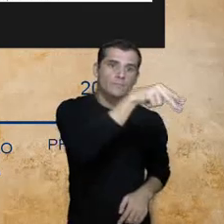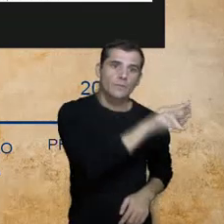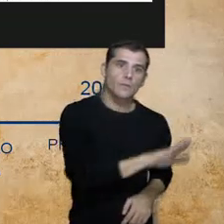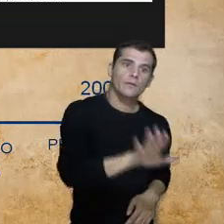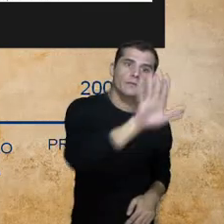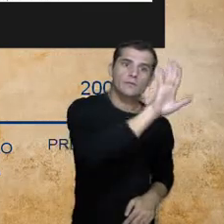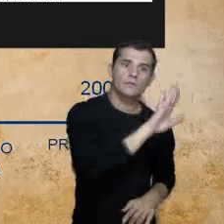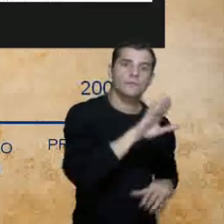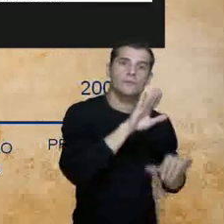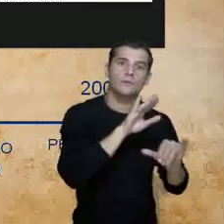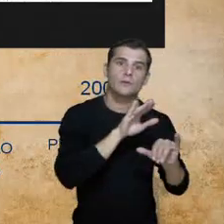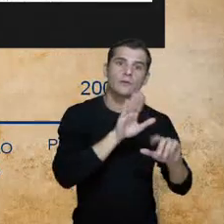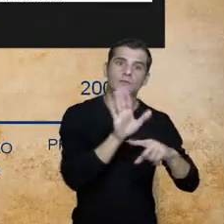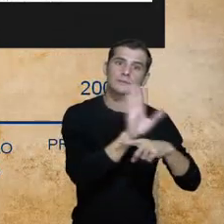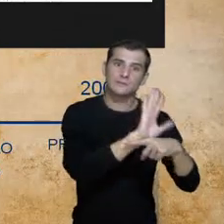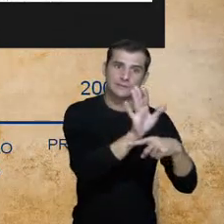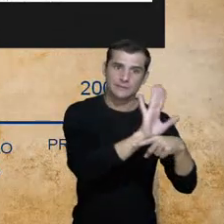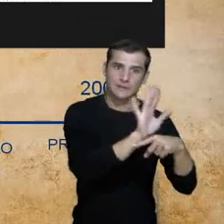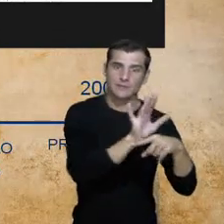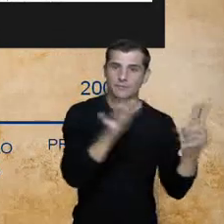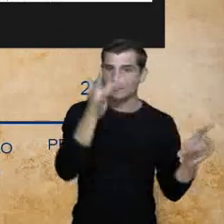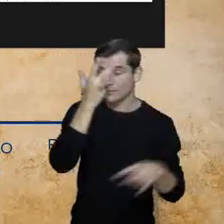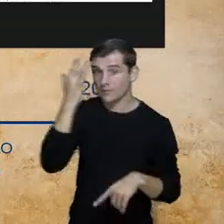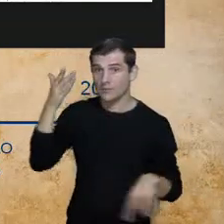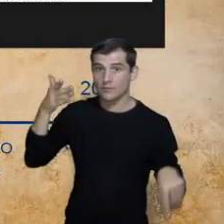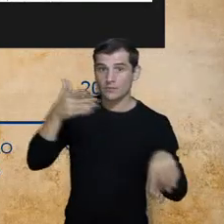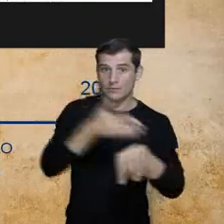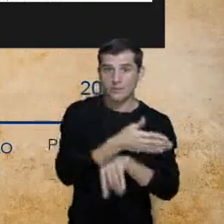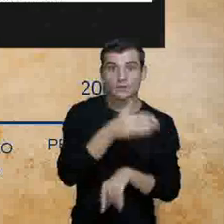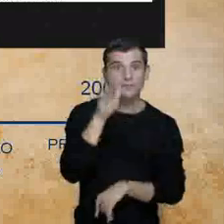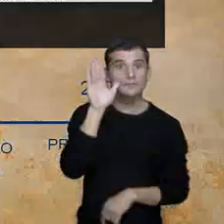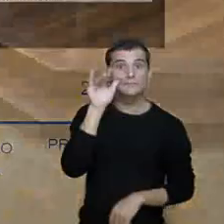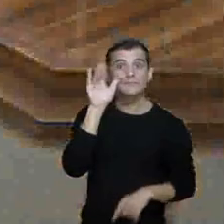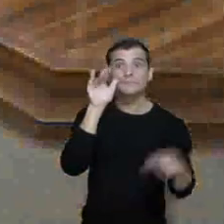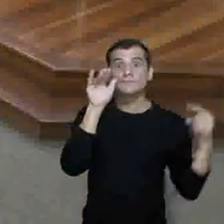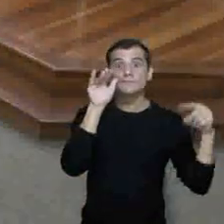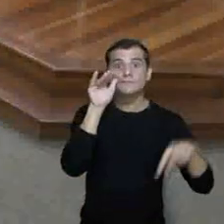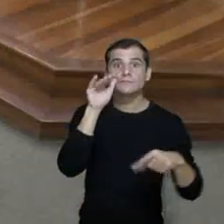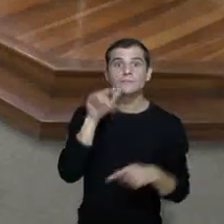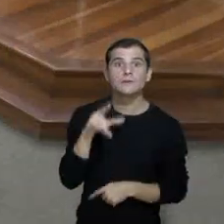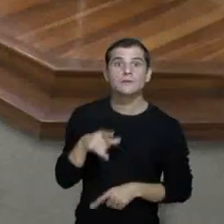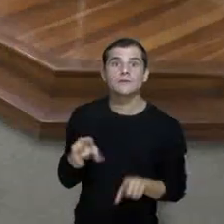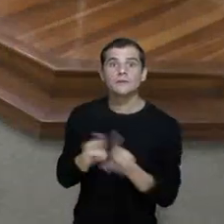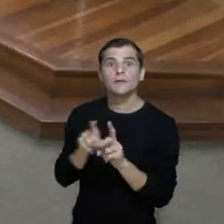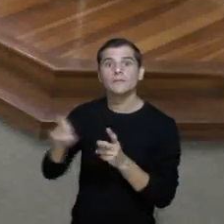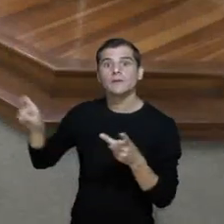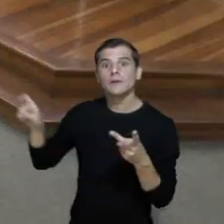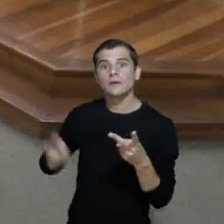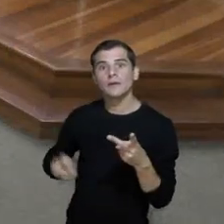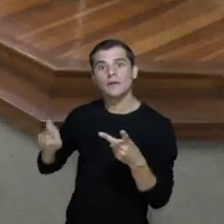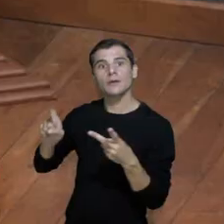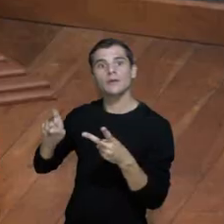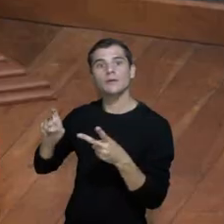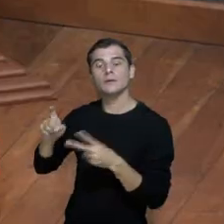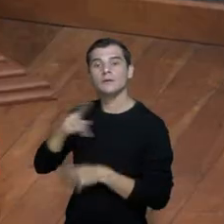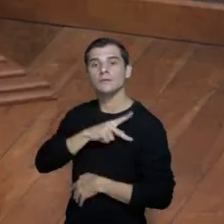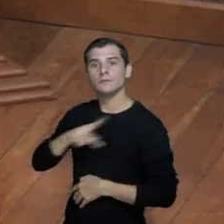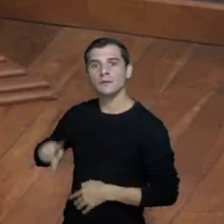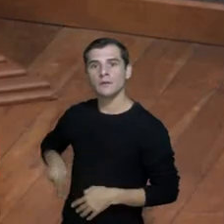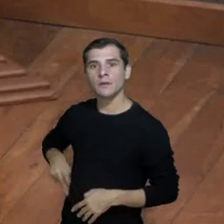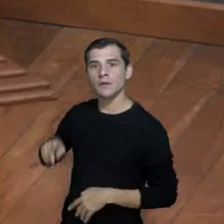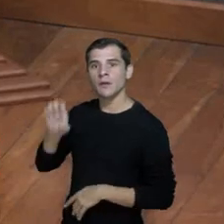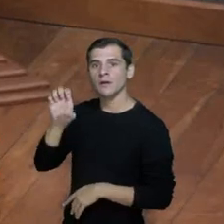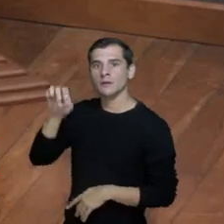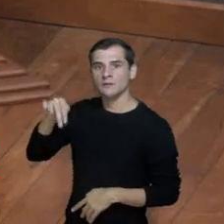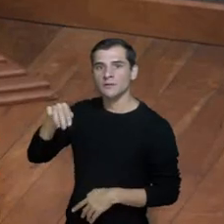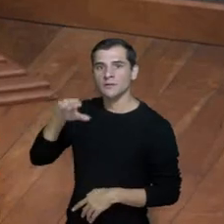esse a gente vai ver que vai ficando velho né Teco eu o o o ex-presidente agora da associação Catarinense de medicina o Ademar